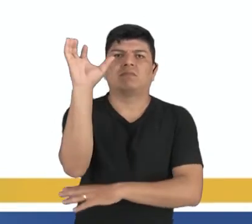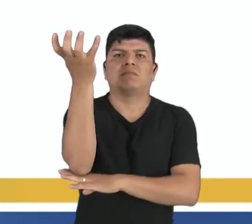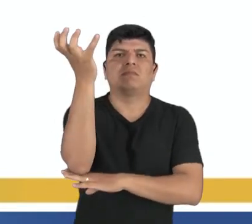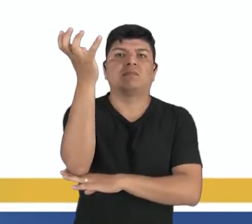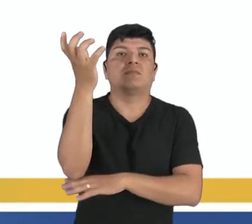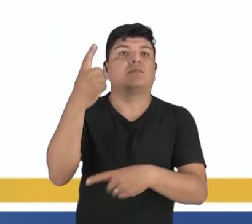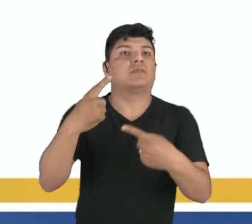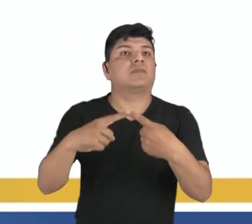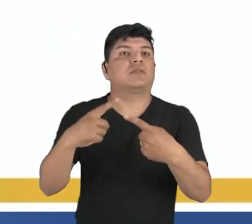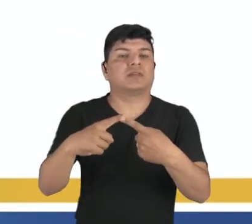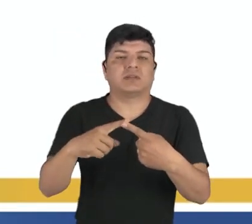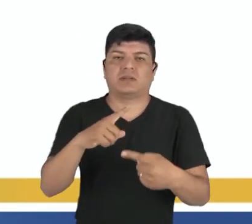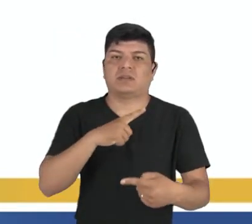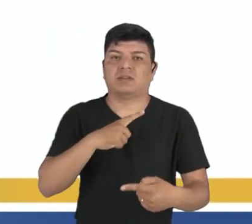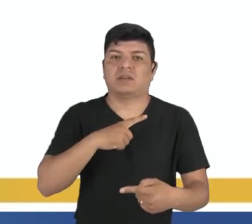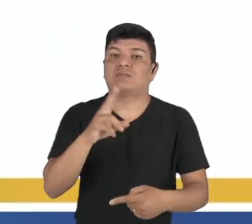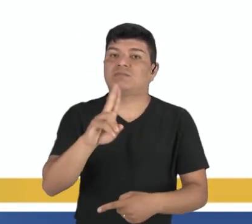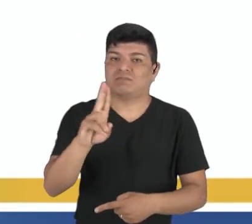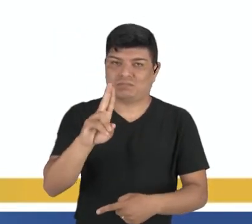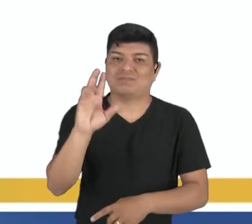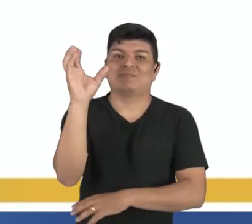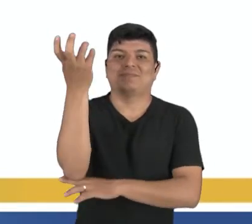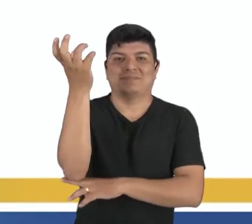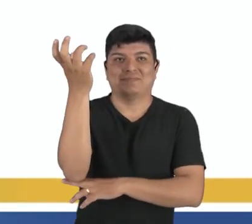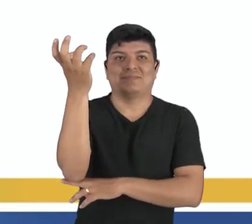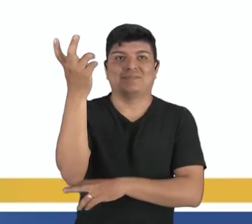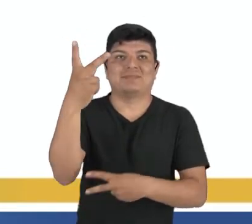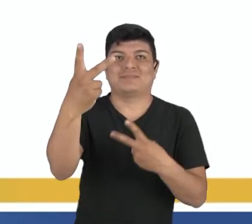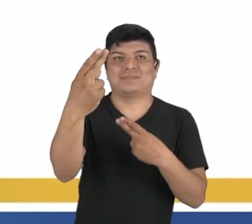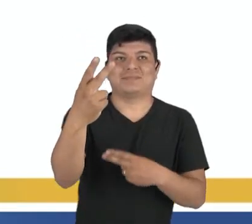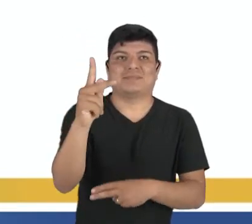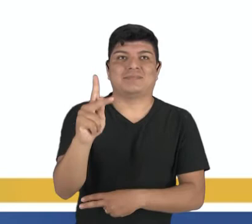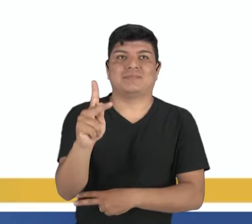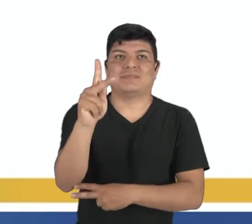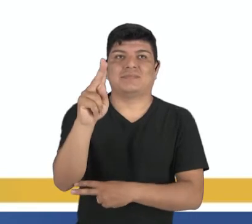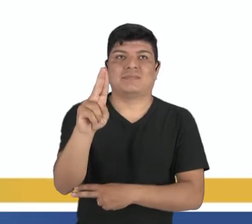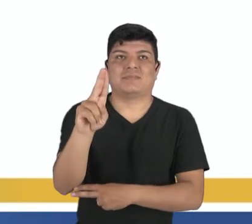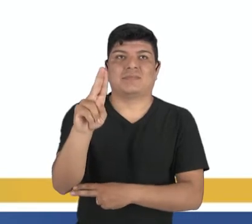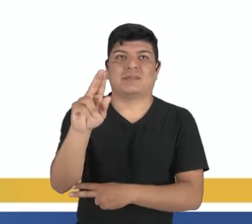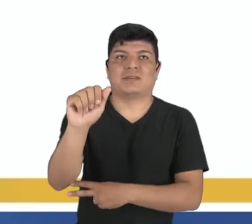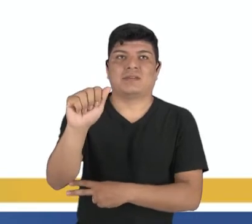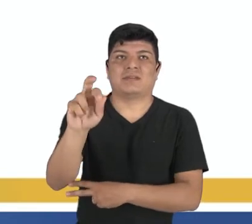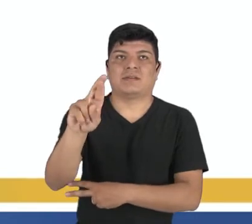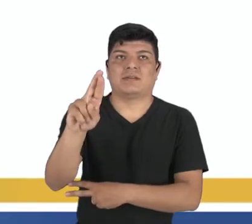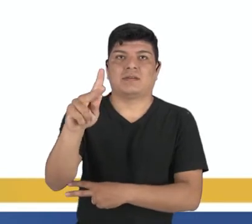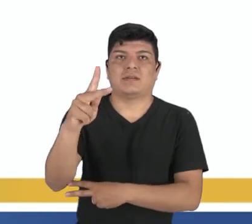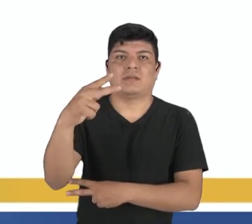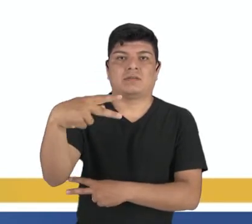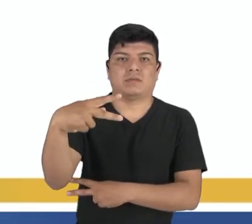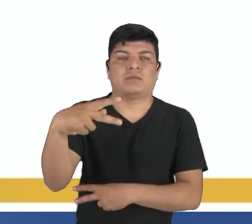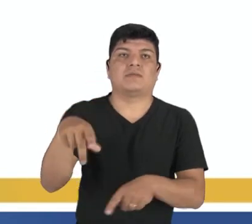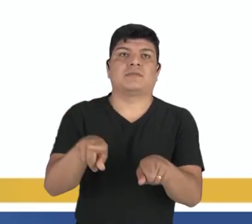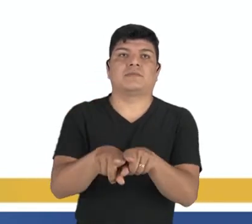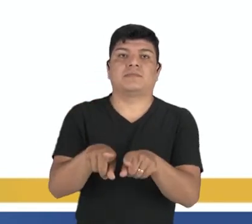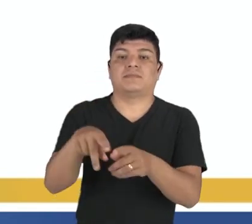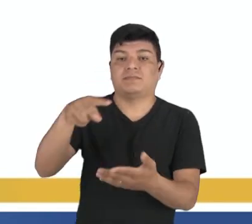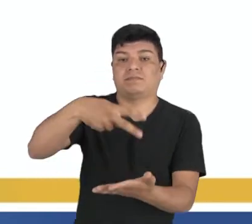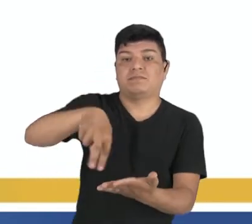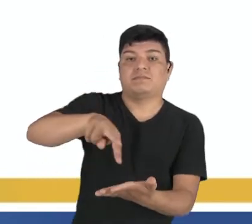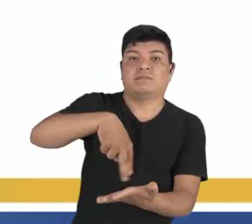nome, galerinha. Existe uma árvore que recebe o nome de Quarupi ou Quarupi. Essa dança, ela